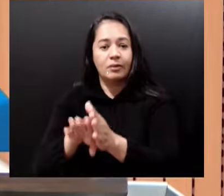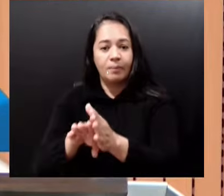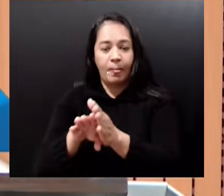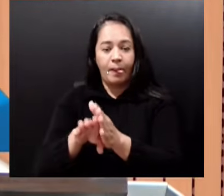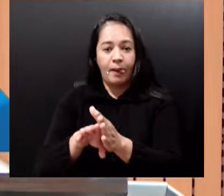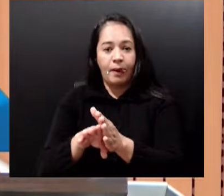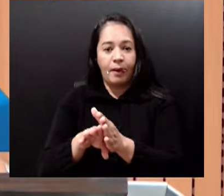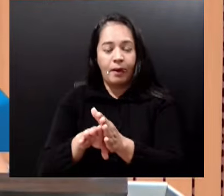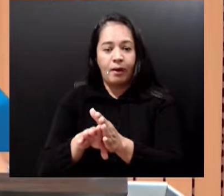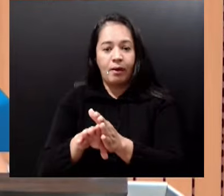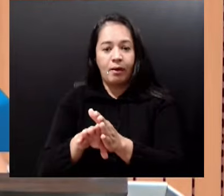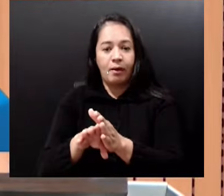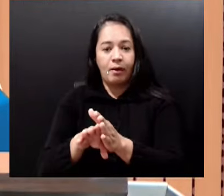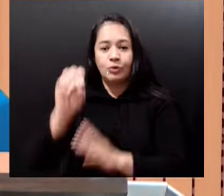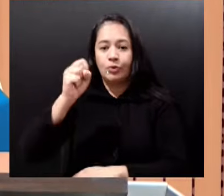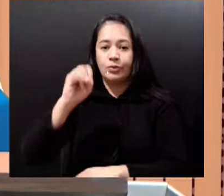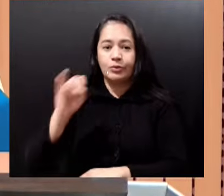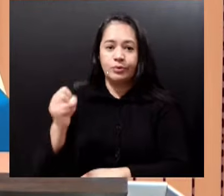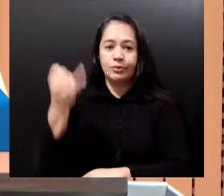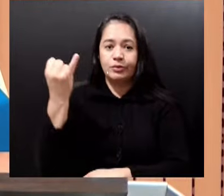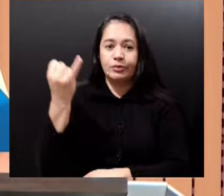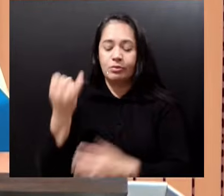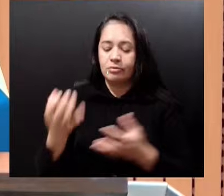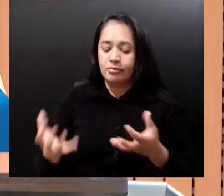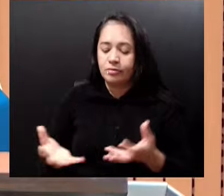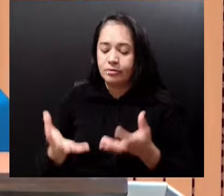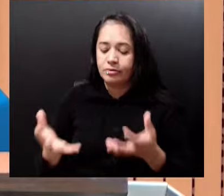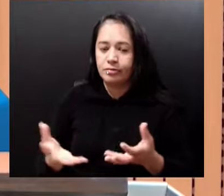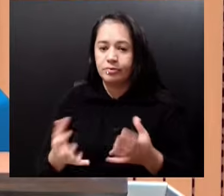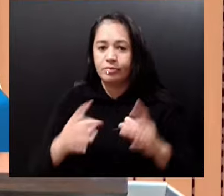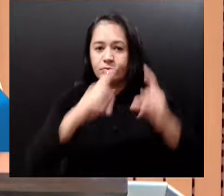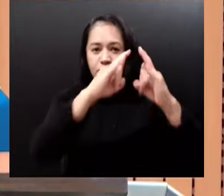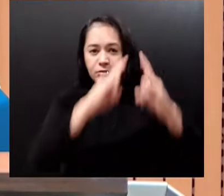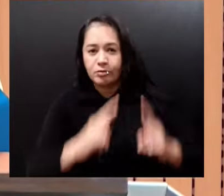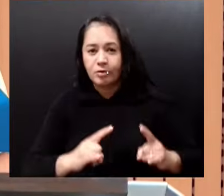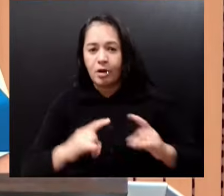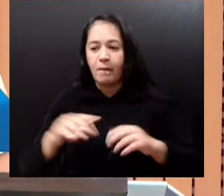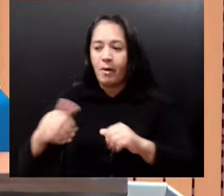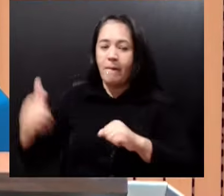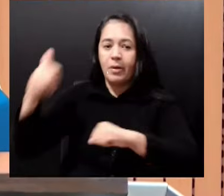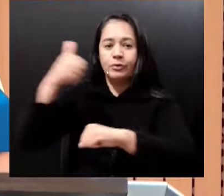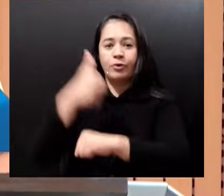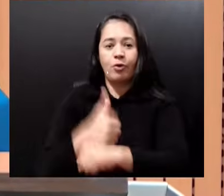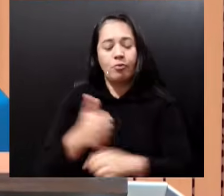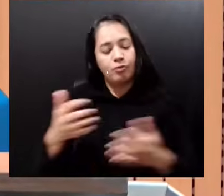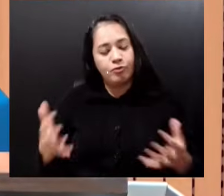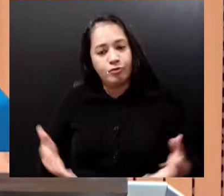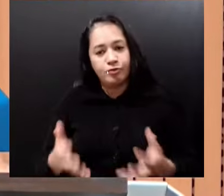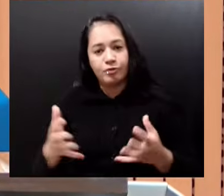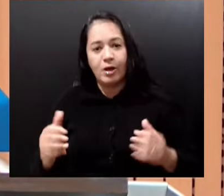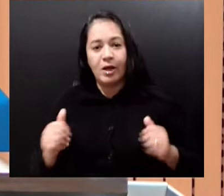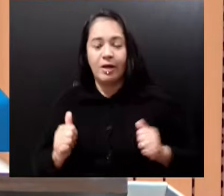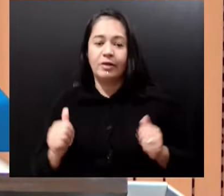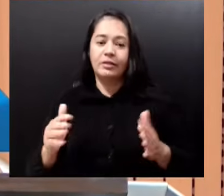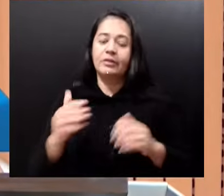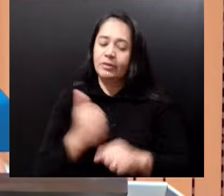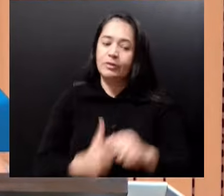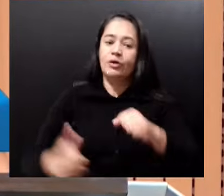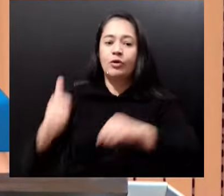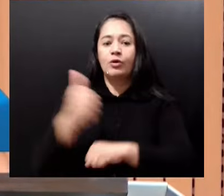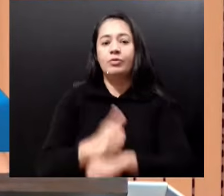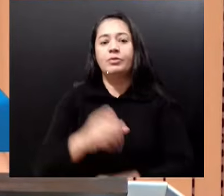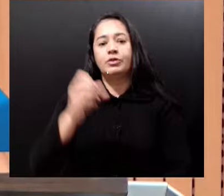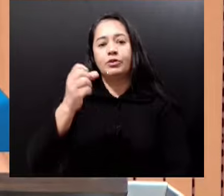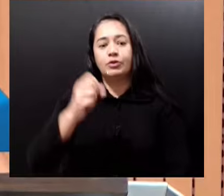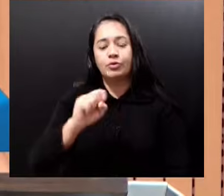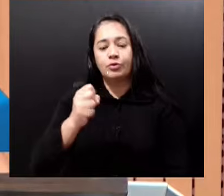de janeiro, incentivou os acampamentos golpistas, incentivou a ação golpista do 8 de janeiro. Quero